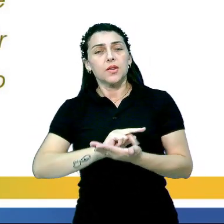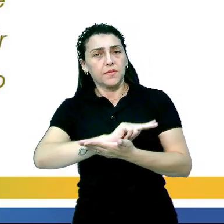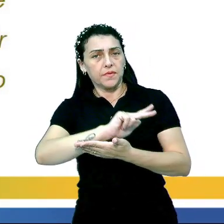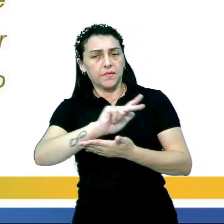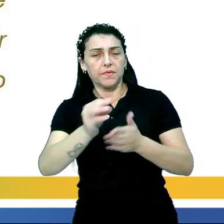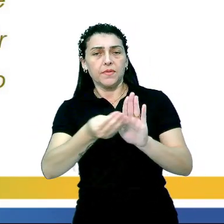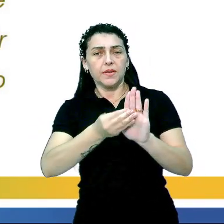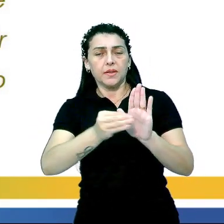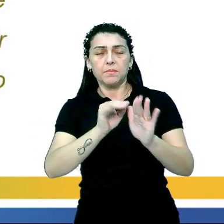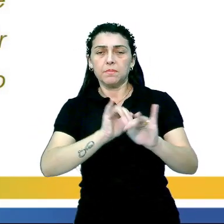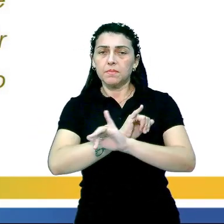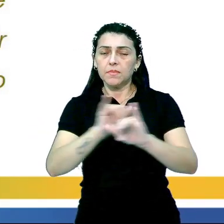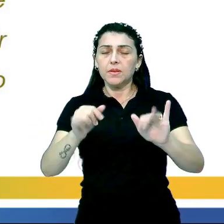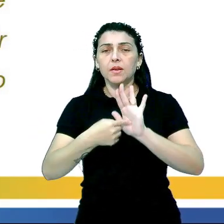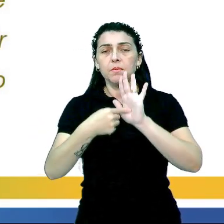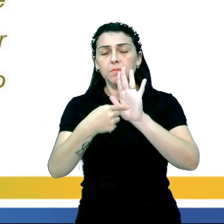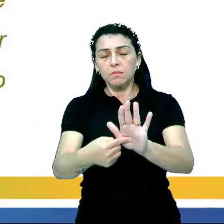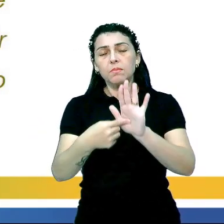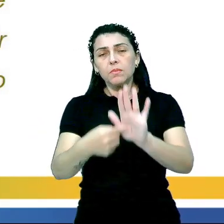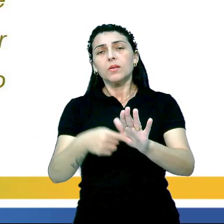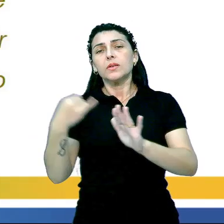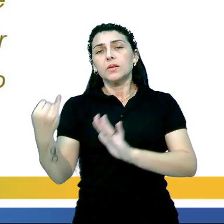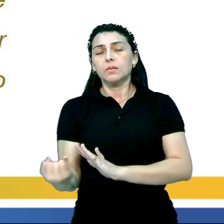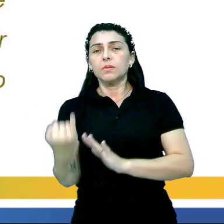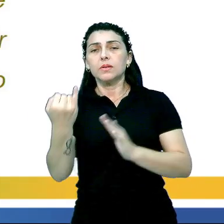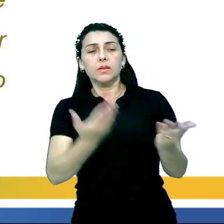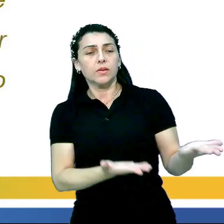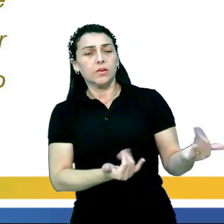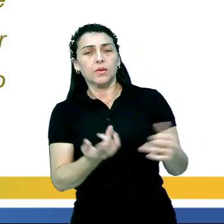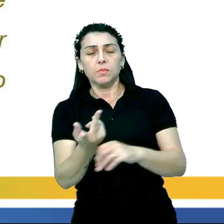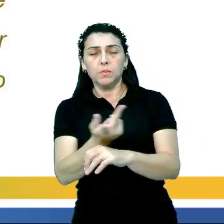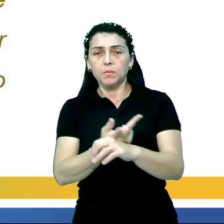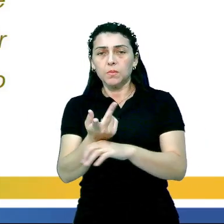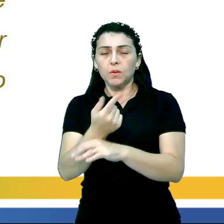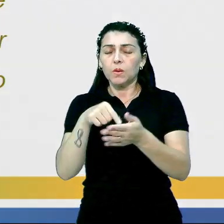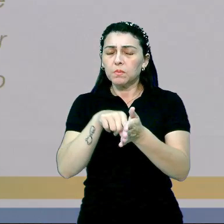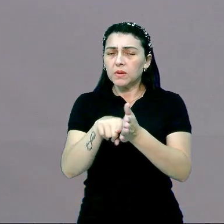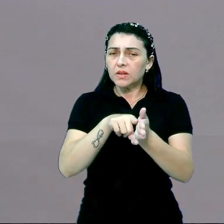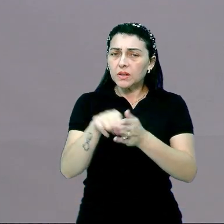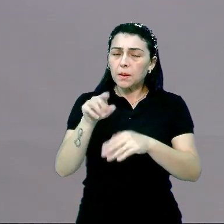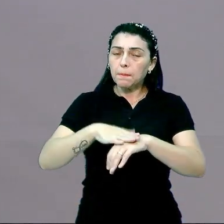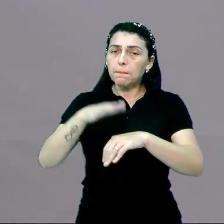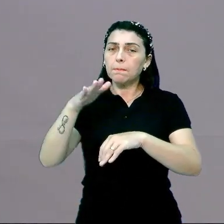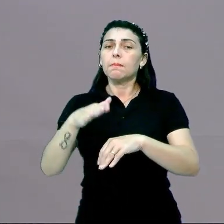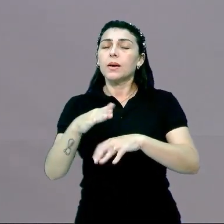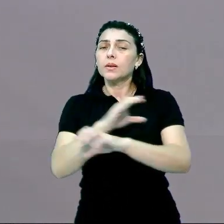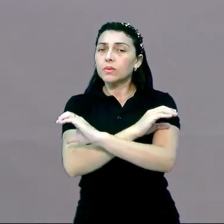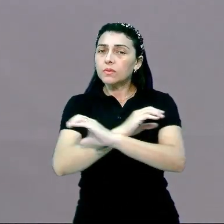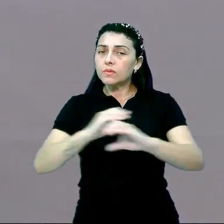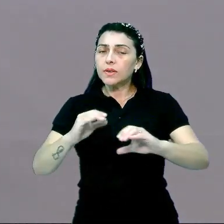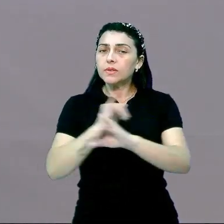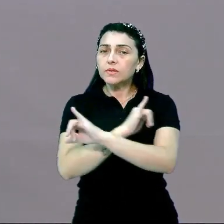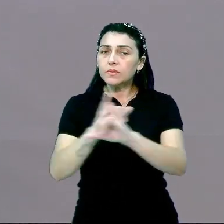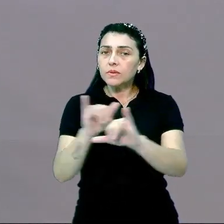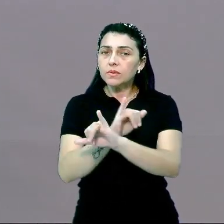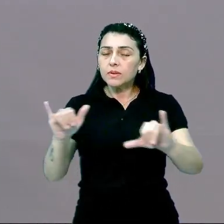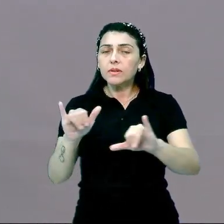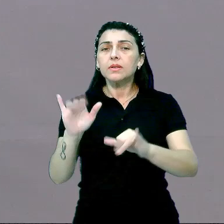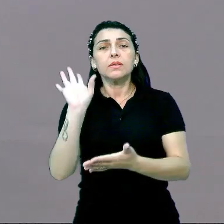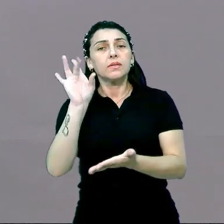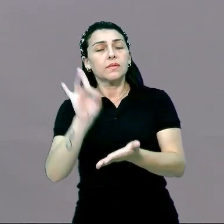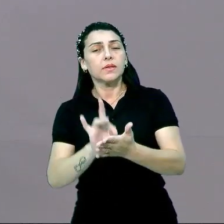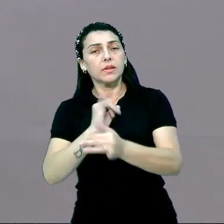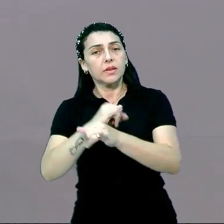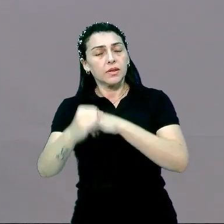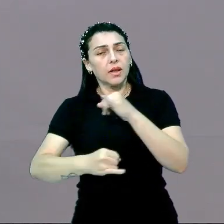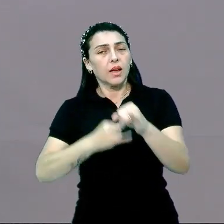diversas mídias de massa que mostrem a importância dos jovens buscarem fontes confiáveis de informação, é porque, na verdade, a